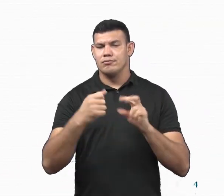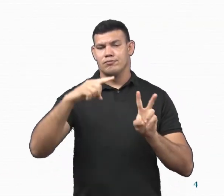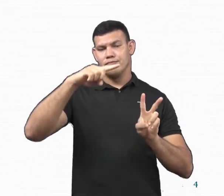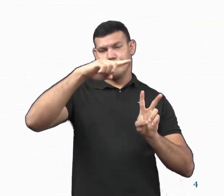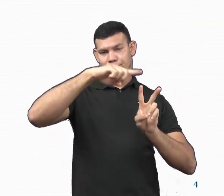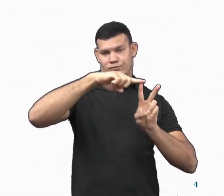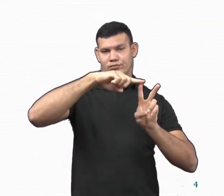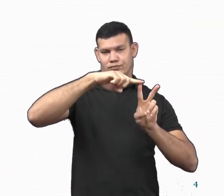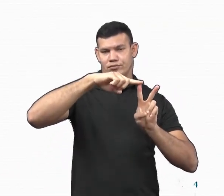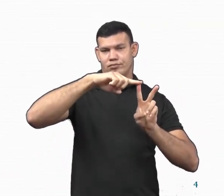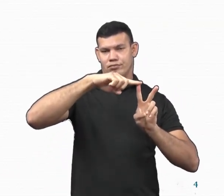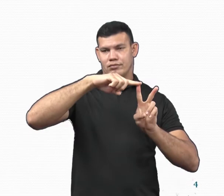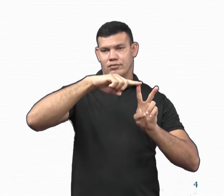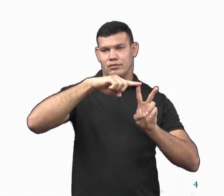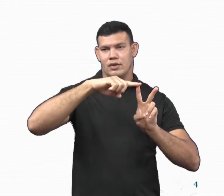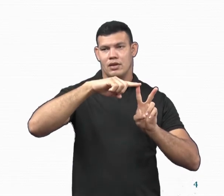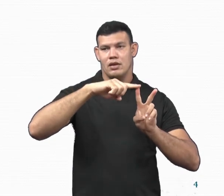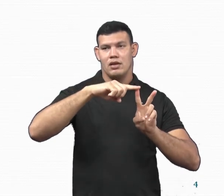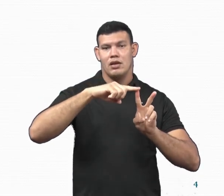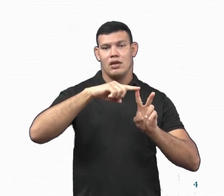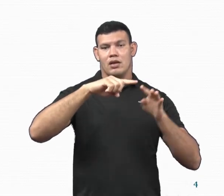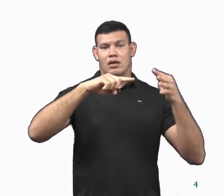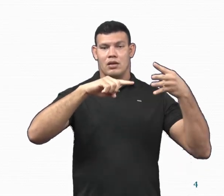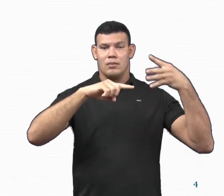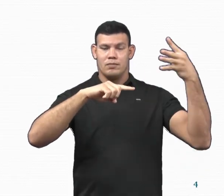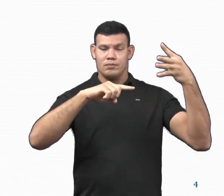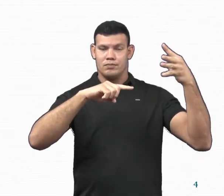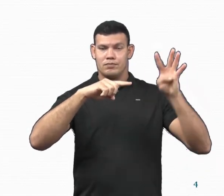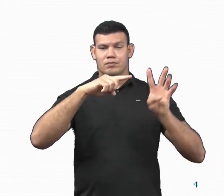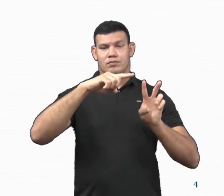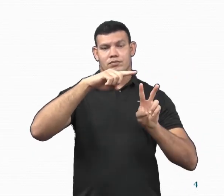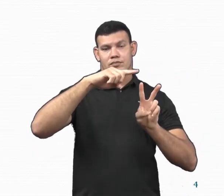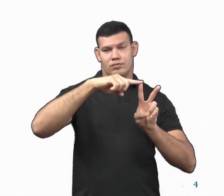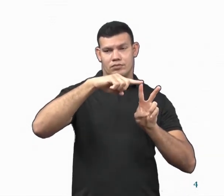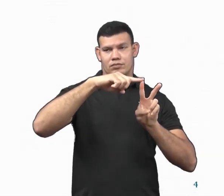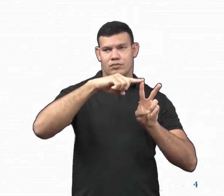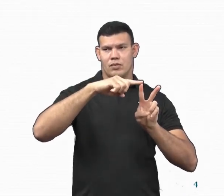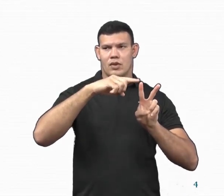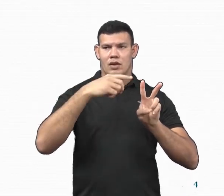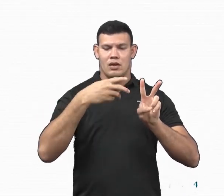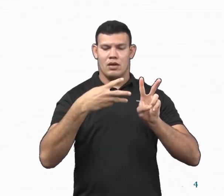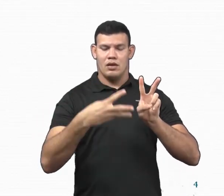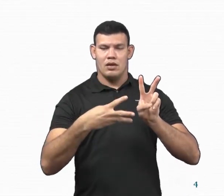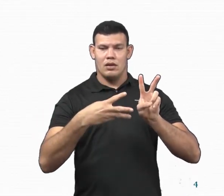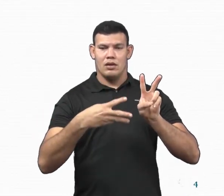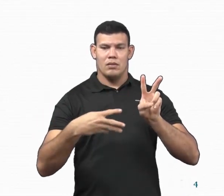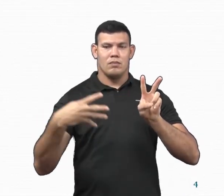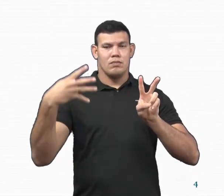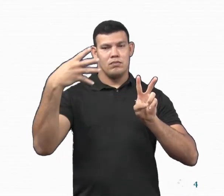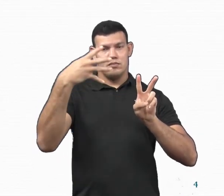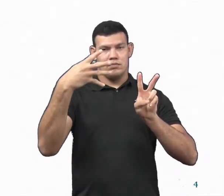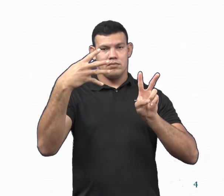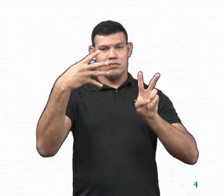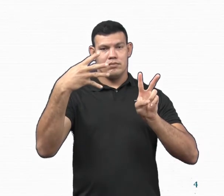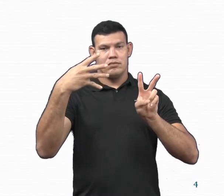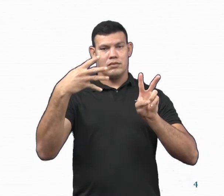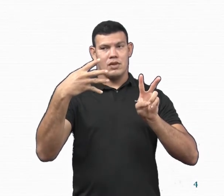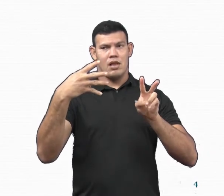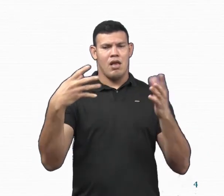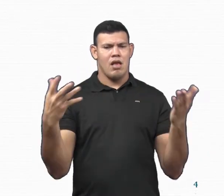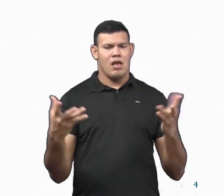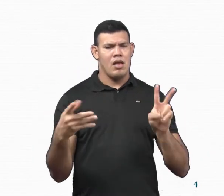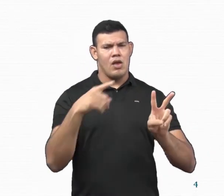vai ficar raiz quarta de 3 elevado a 4. Cortando o índice com o expoente, vai me